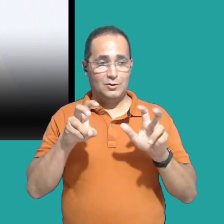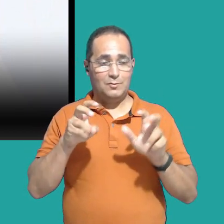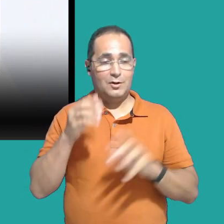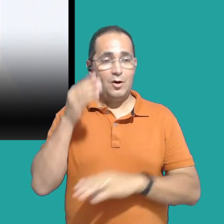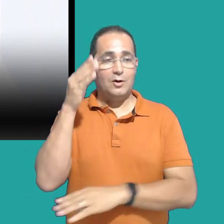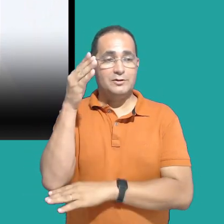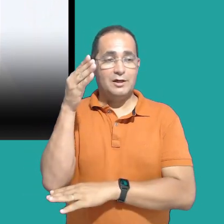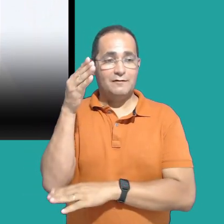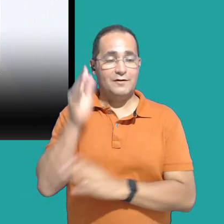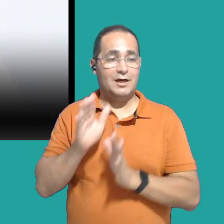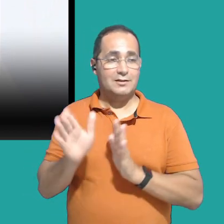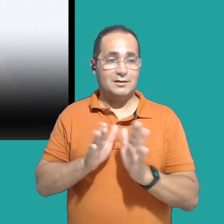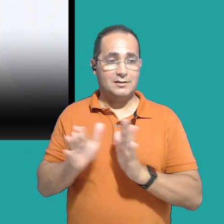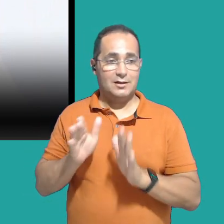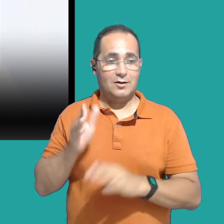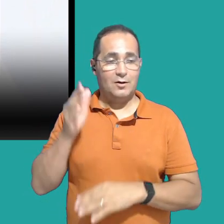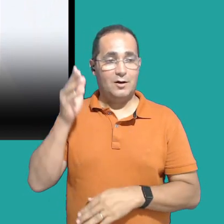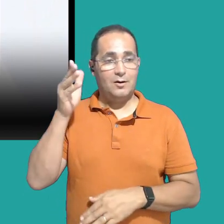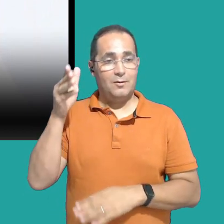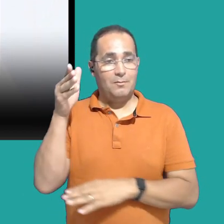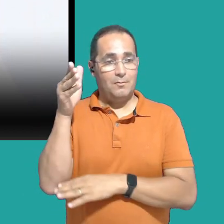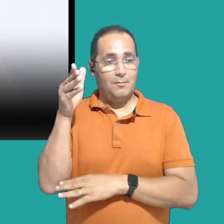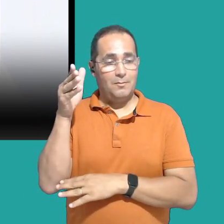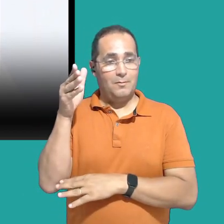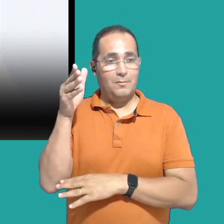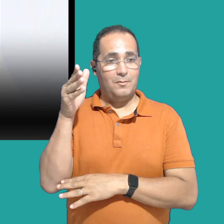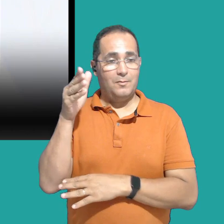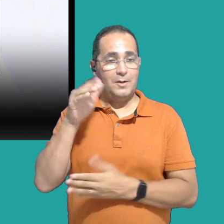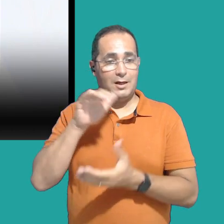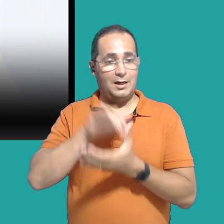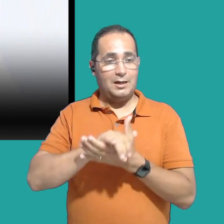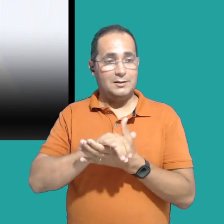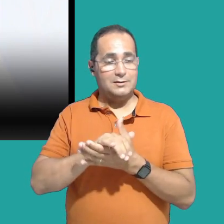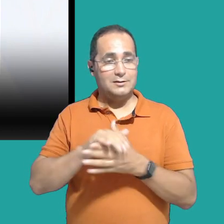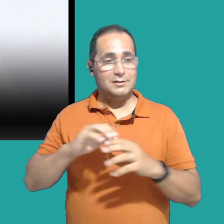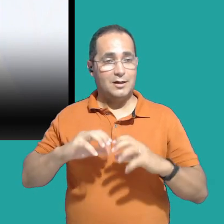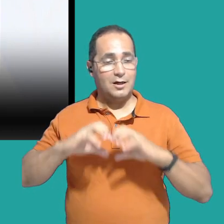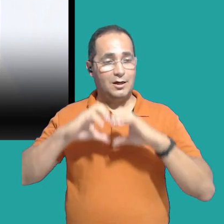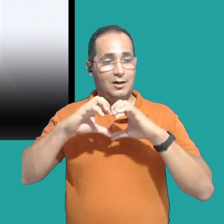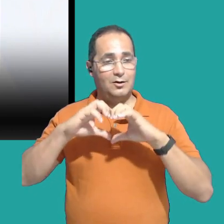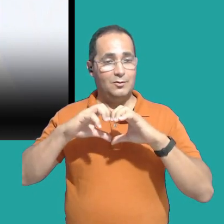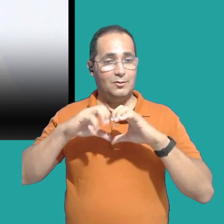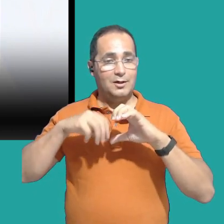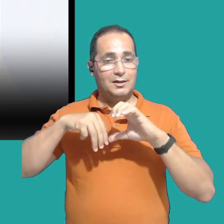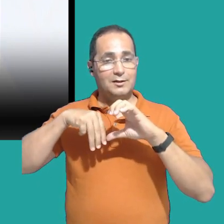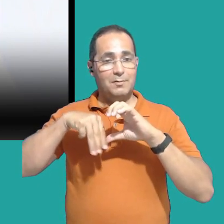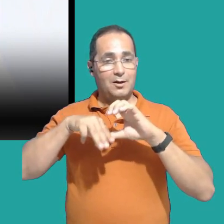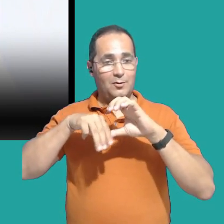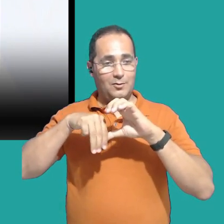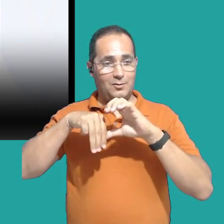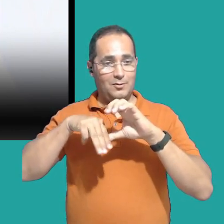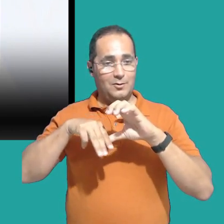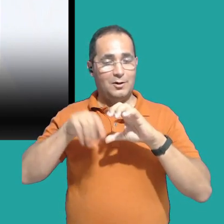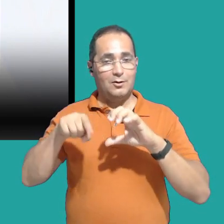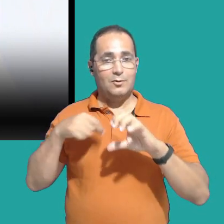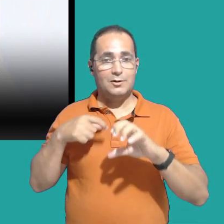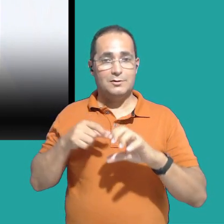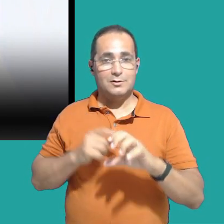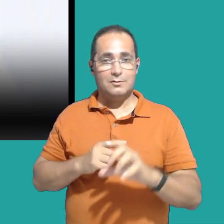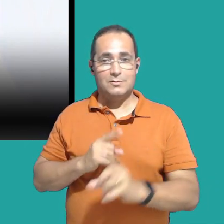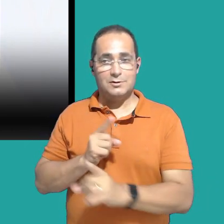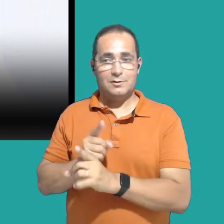estava pesquisando sobre hotéis acessíveis para passar a lua de mel, quando eu me deparei